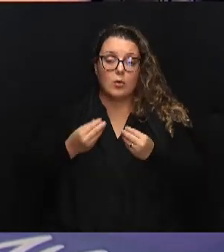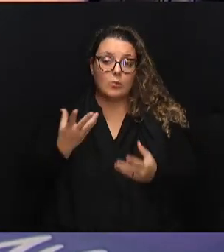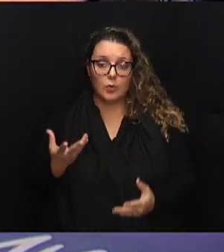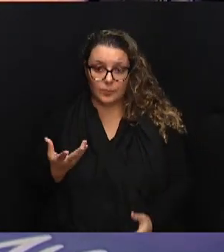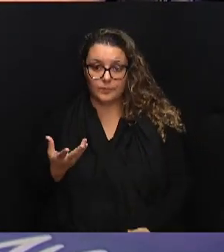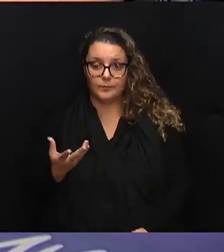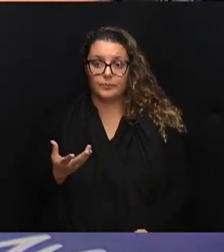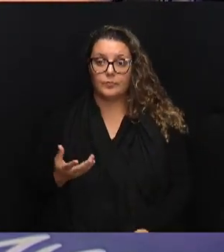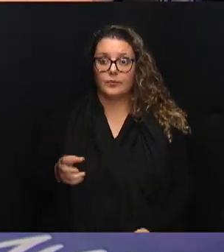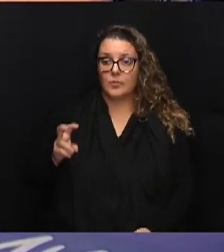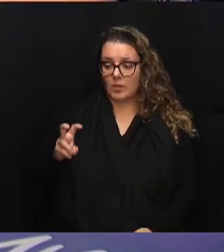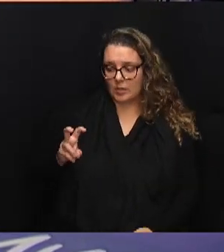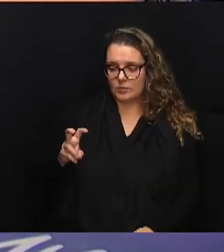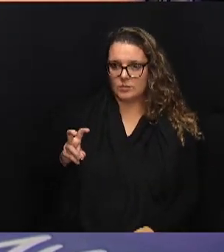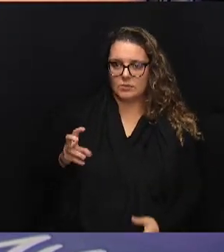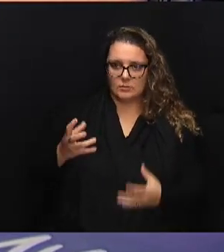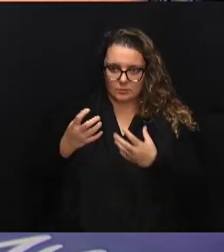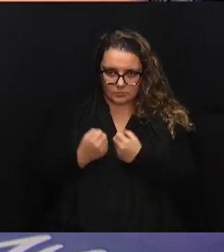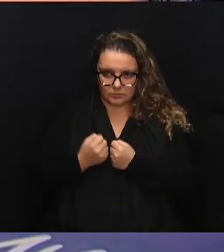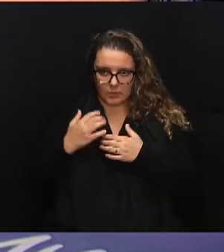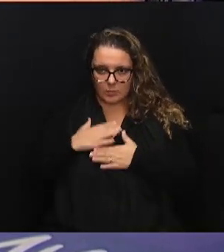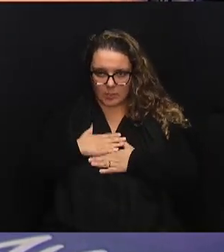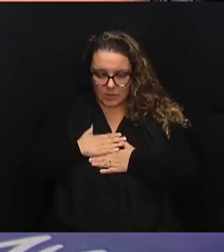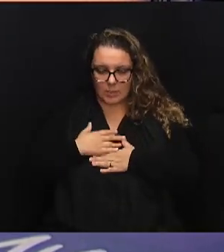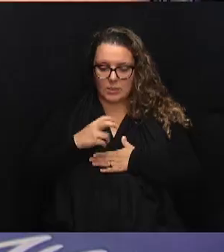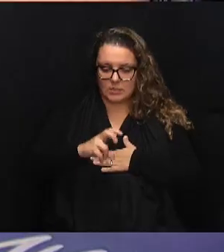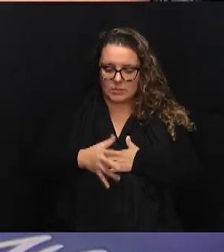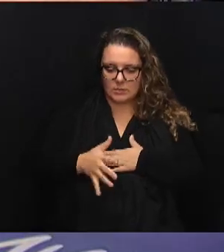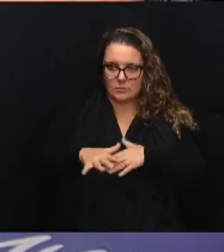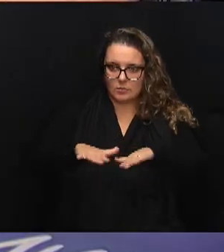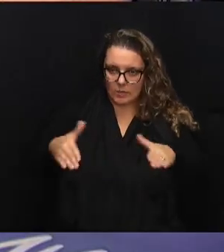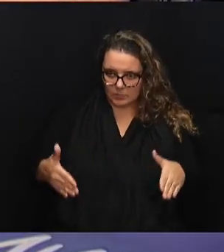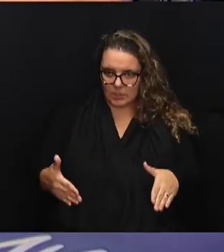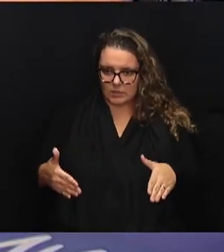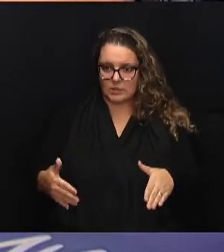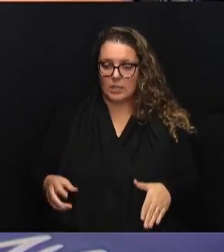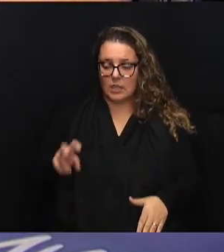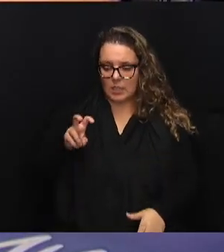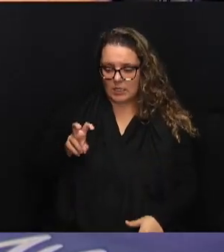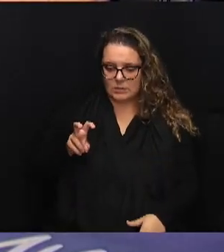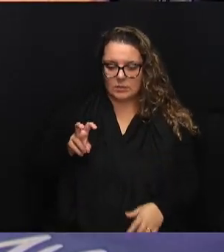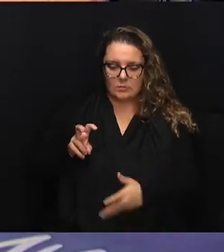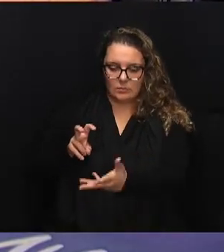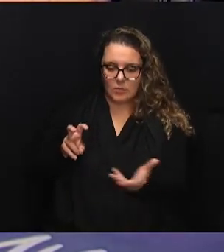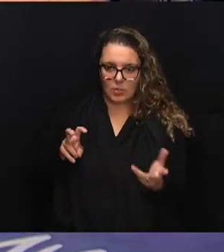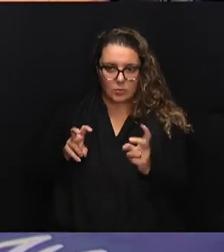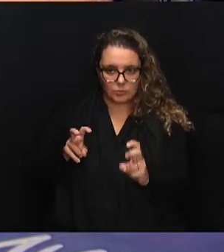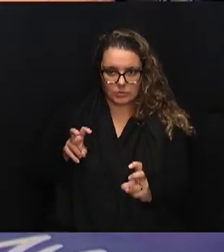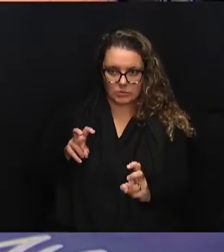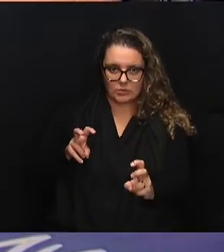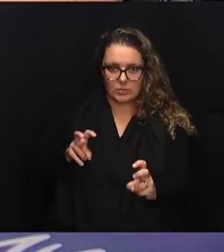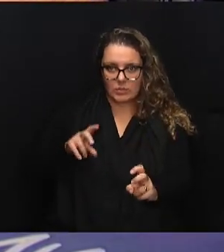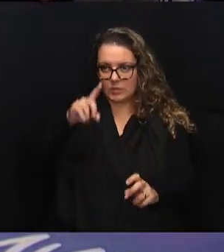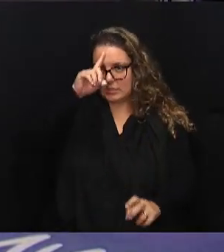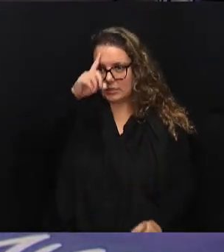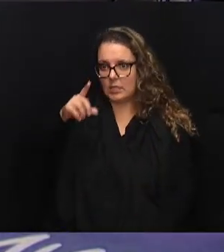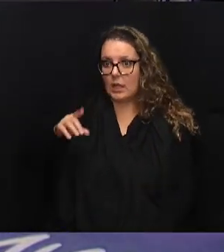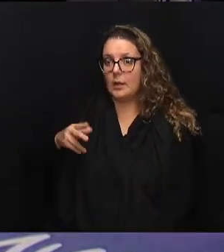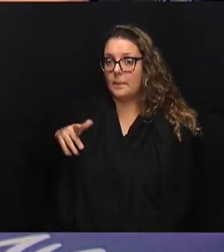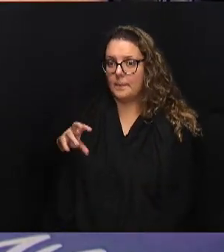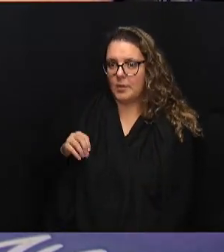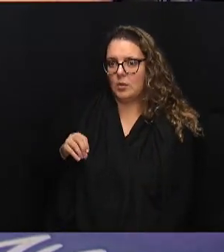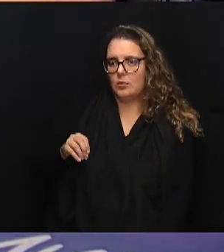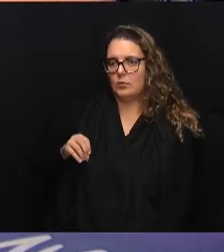e tem as 5 cartas comunitárias, como eu estava te falando. A interação das 2 cartas da mão com o bordo vai determinar a mão que o jogador tem. E essa mão